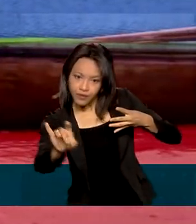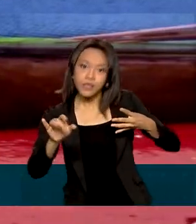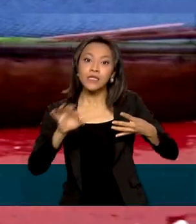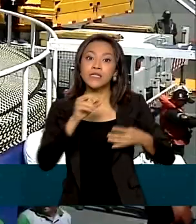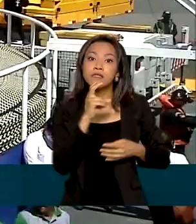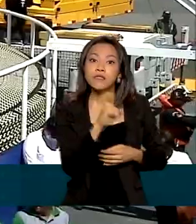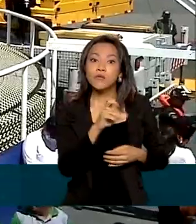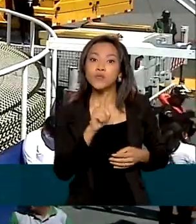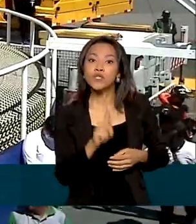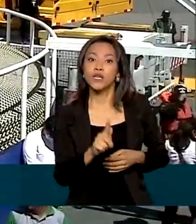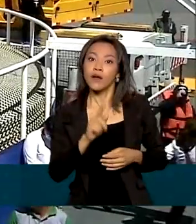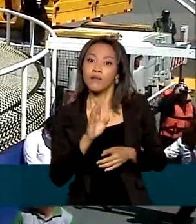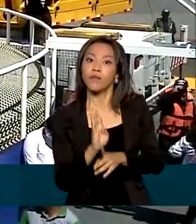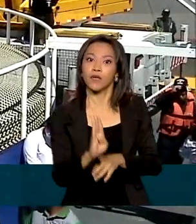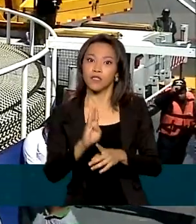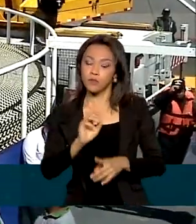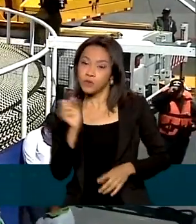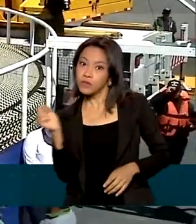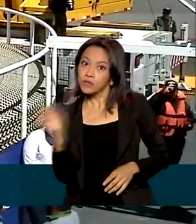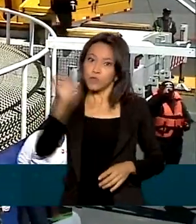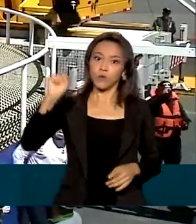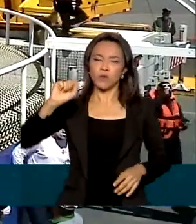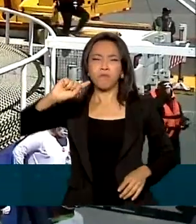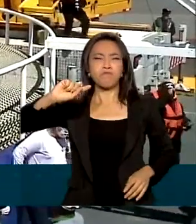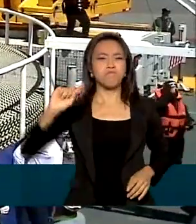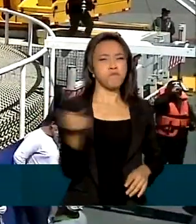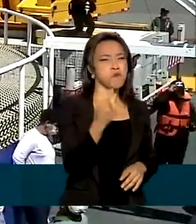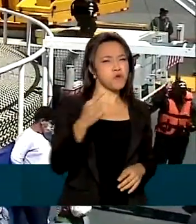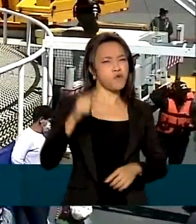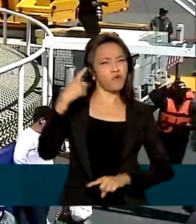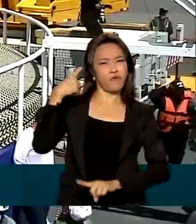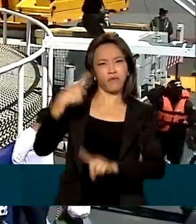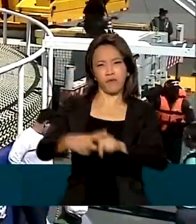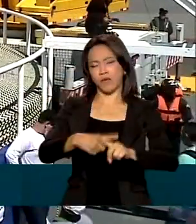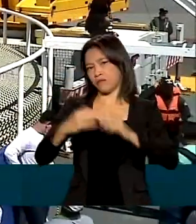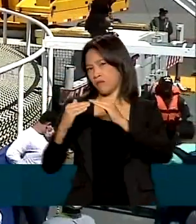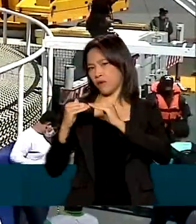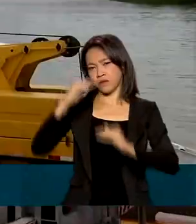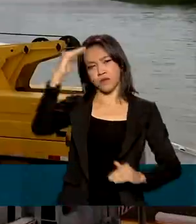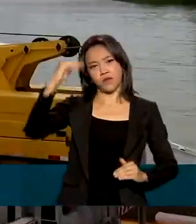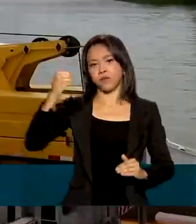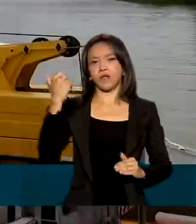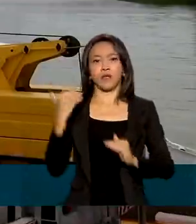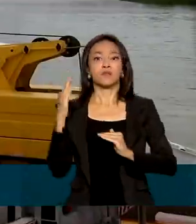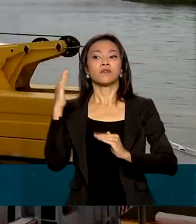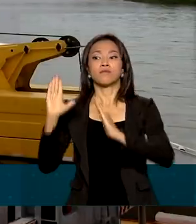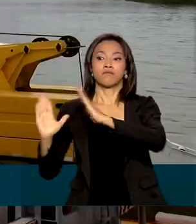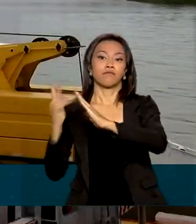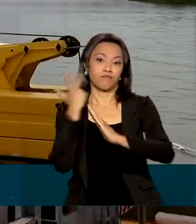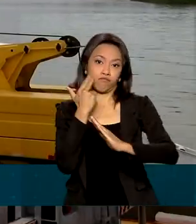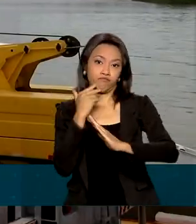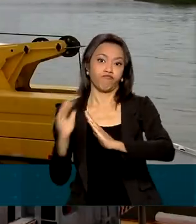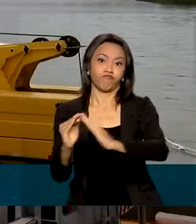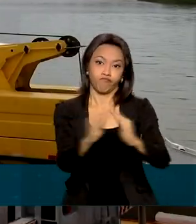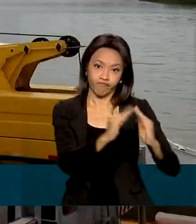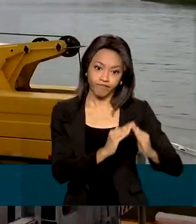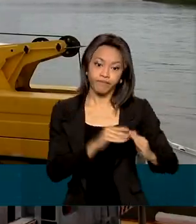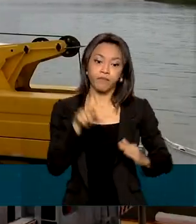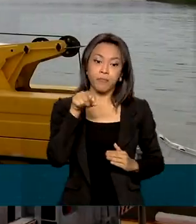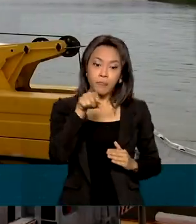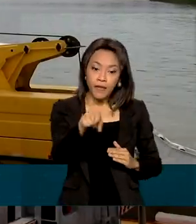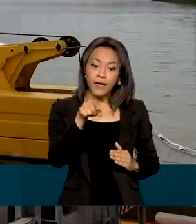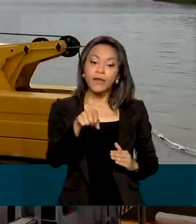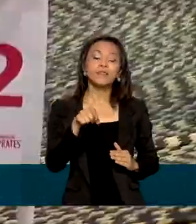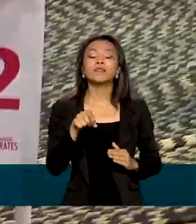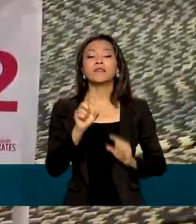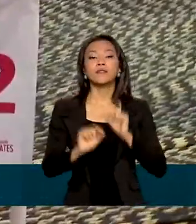segundo, conexão quase mil vezes superior à banda larga que atende as nossas casas. Ao todo, o programa Amazônia Integrada